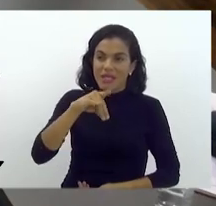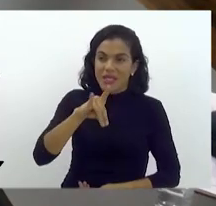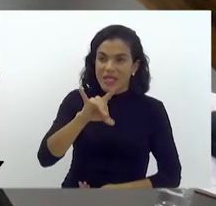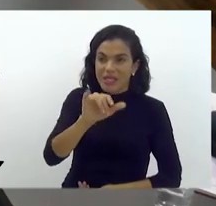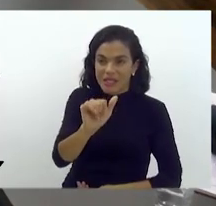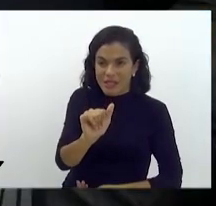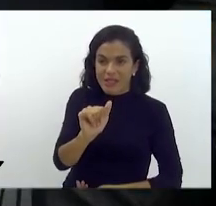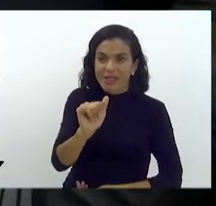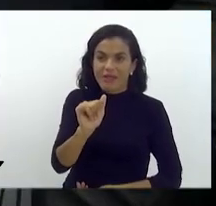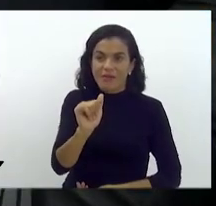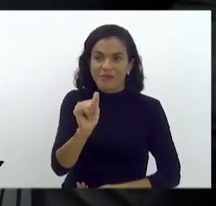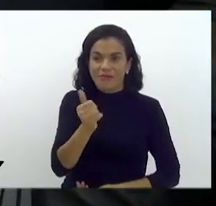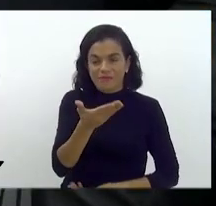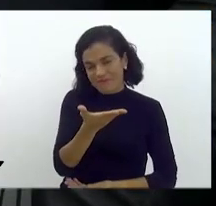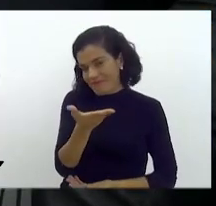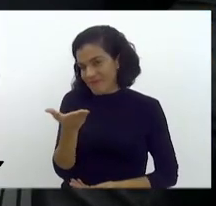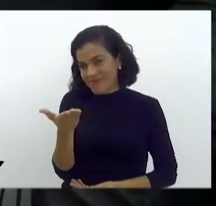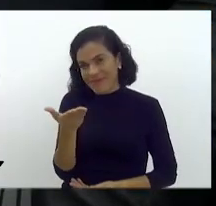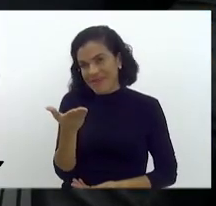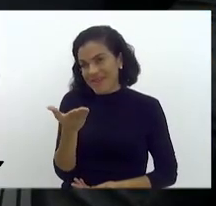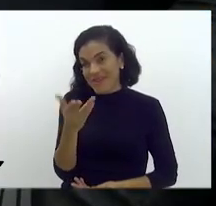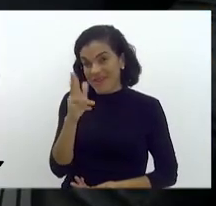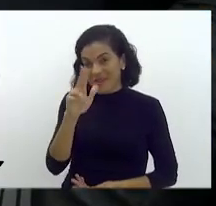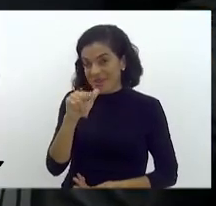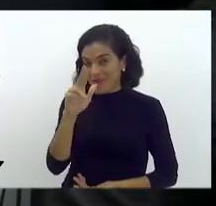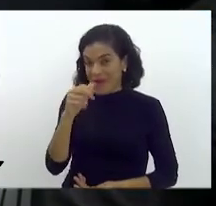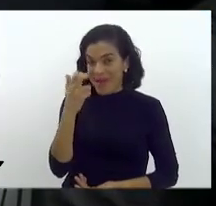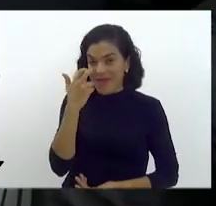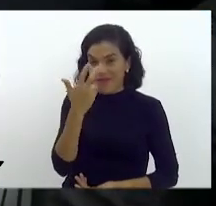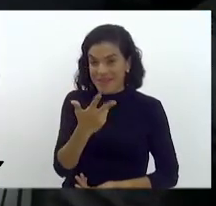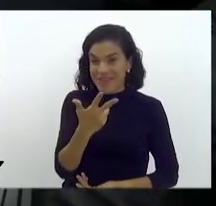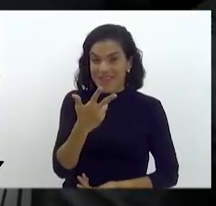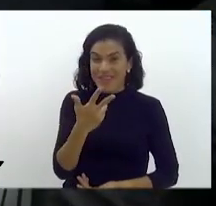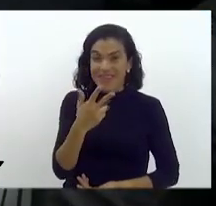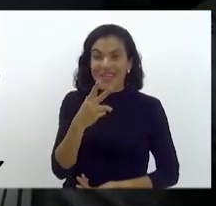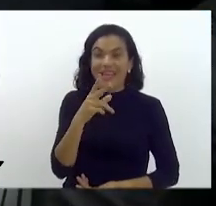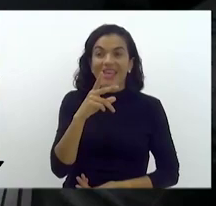índia Eu nunca vi uma deputada